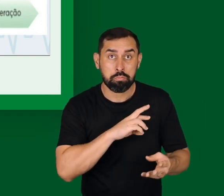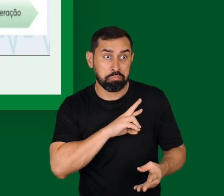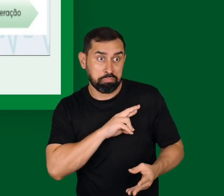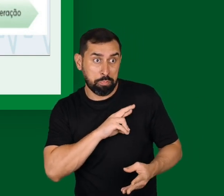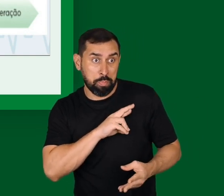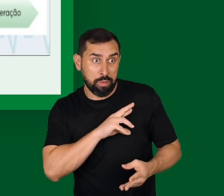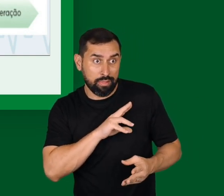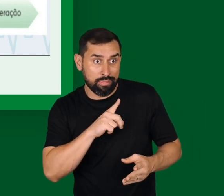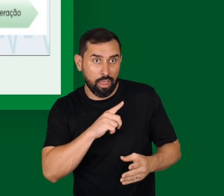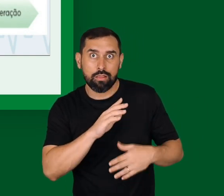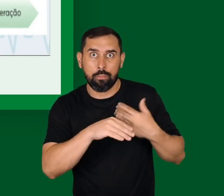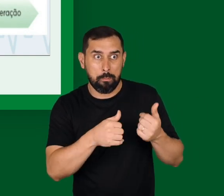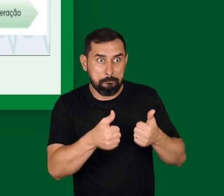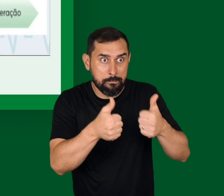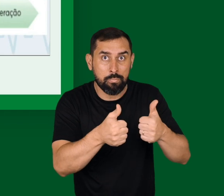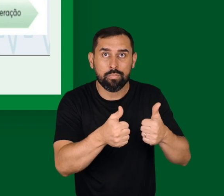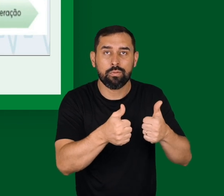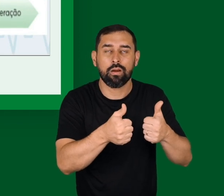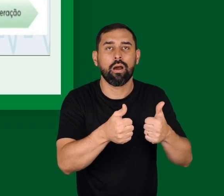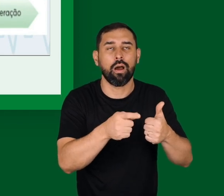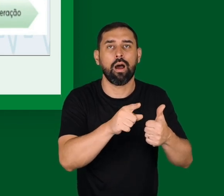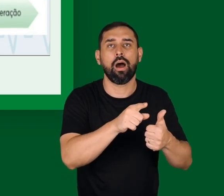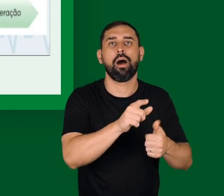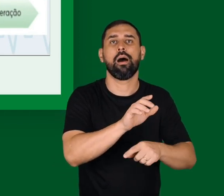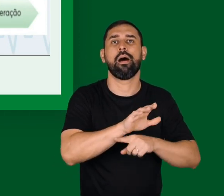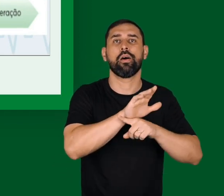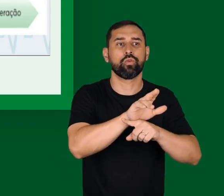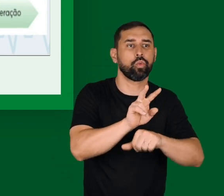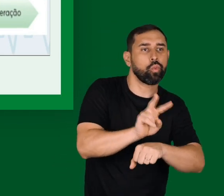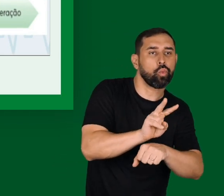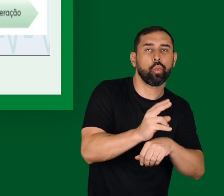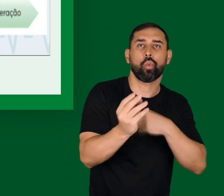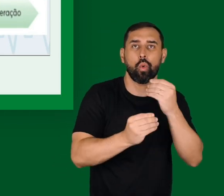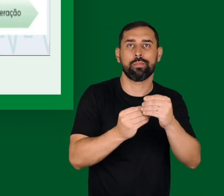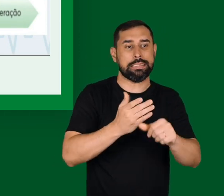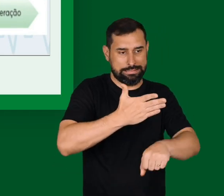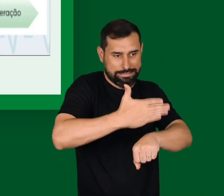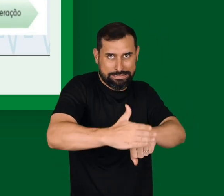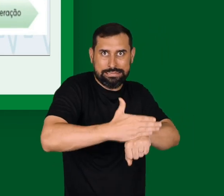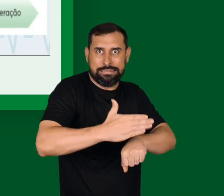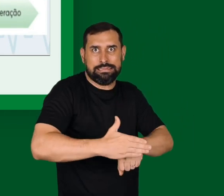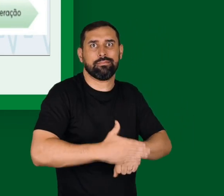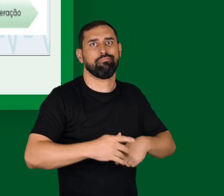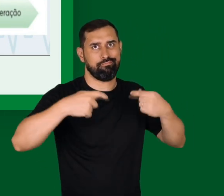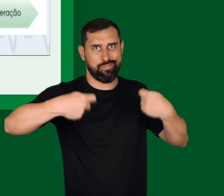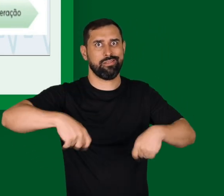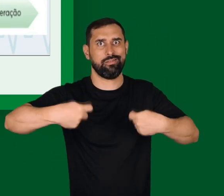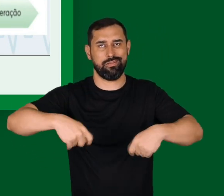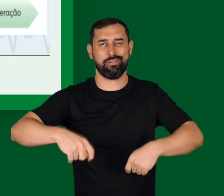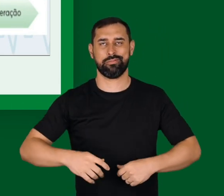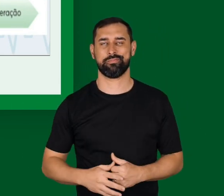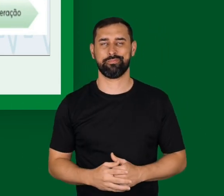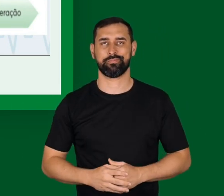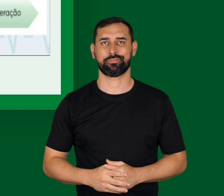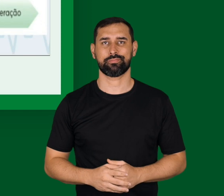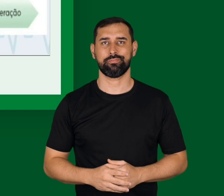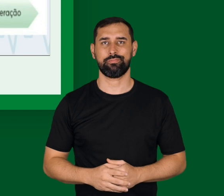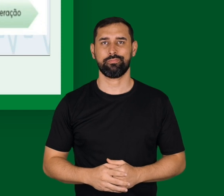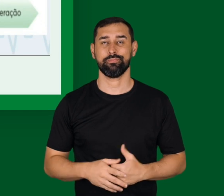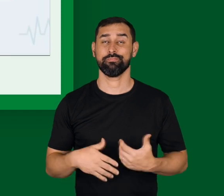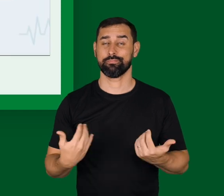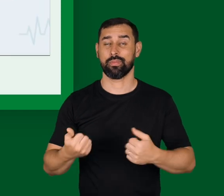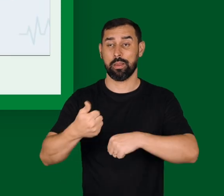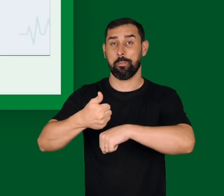ressuscitação avançada, o cuidado pós-parada até a total recuperação no seu serviço de direcionamento,